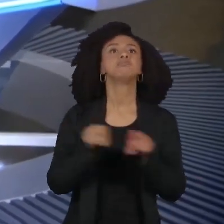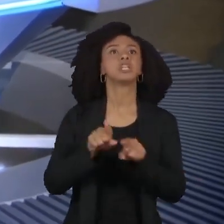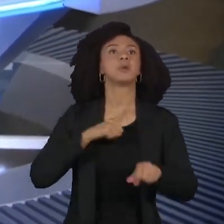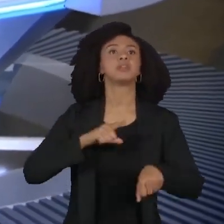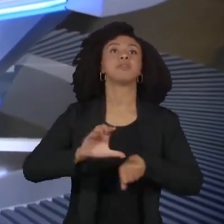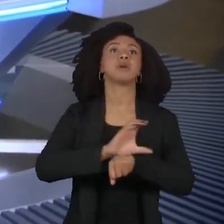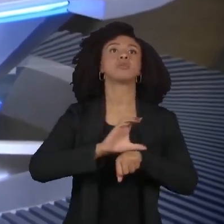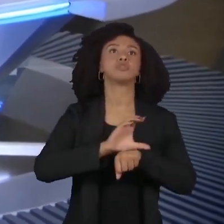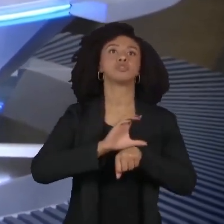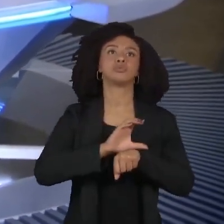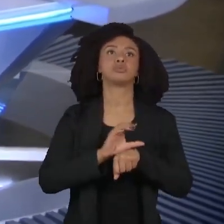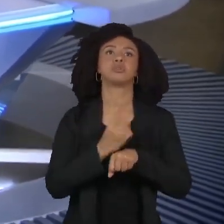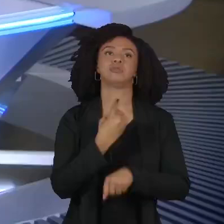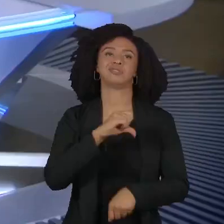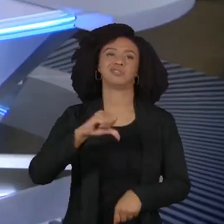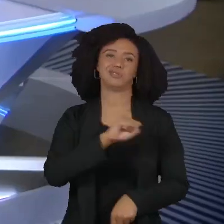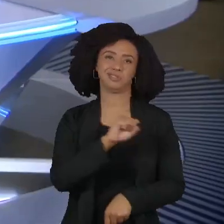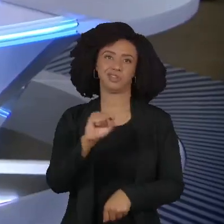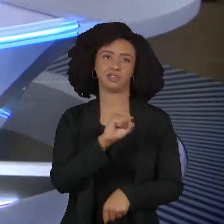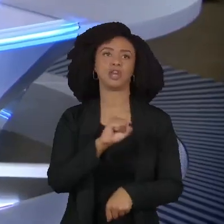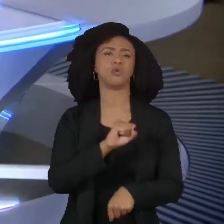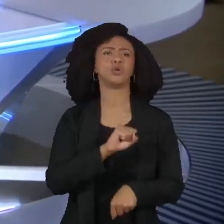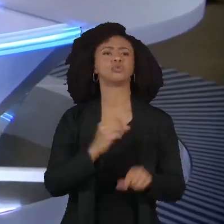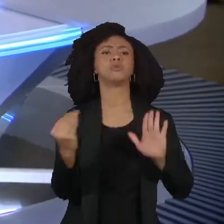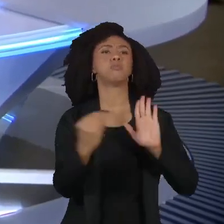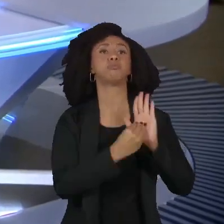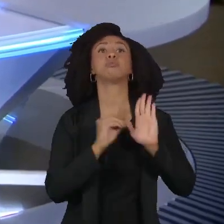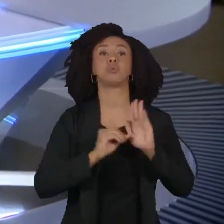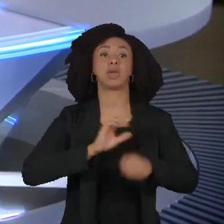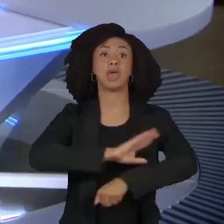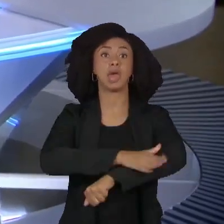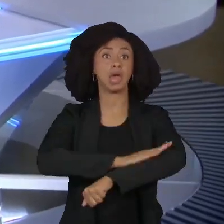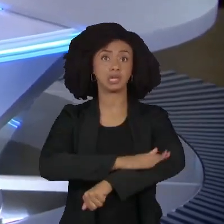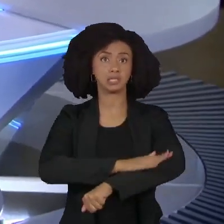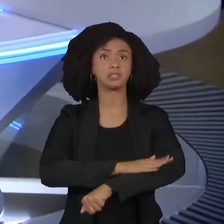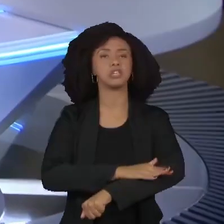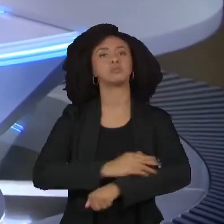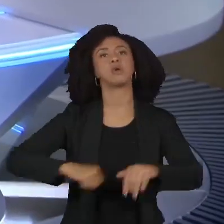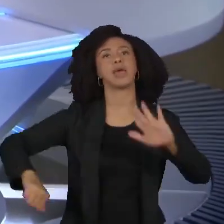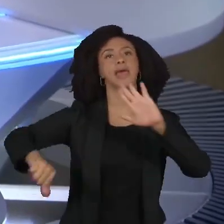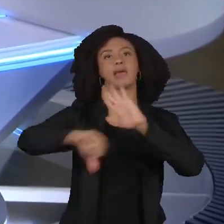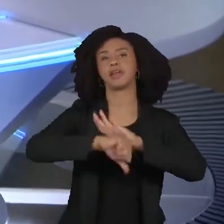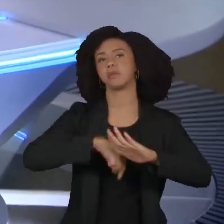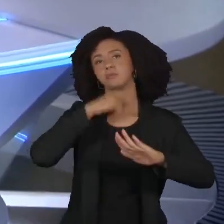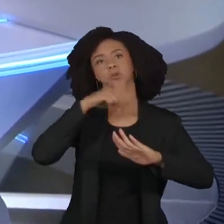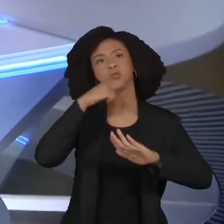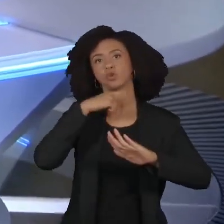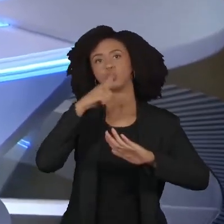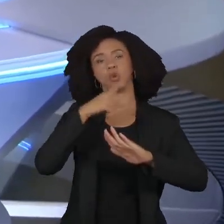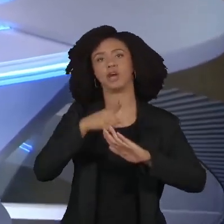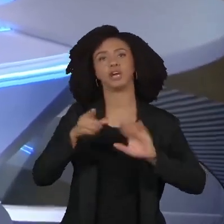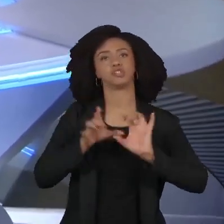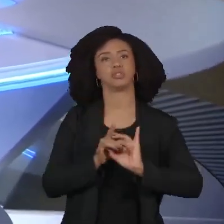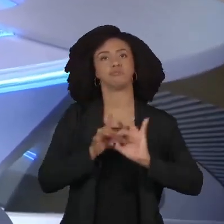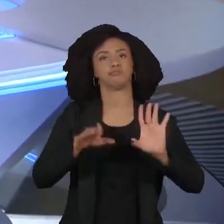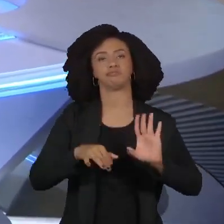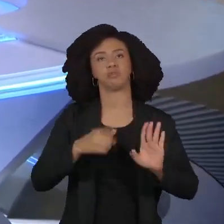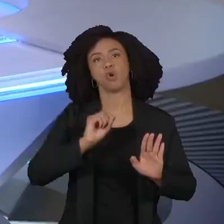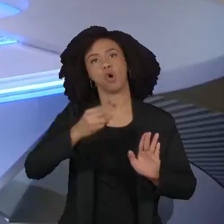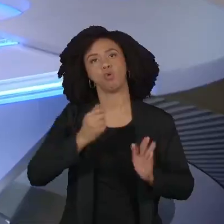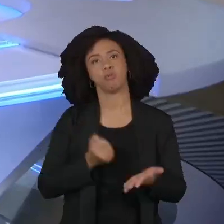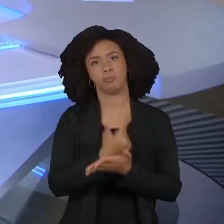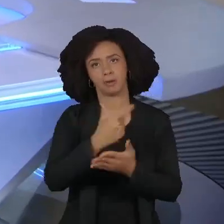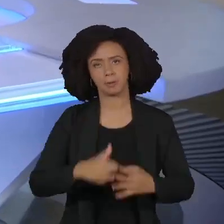de 1988, que tornou o racismo um crime inafiançável. Pois é, apesar desses avanços legais,